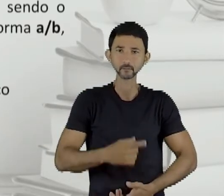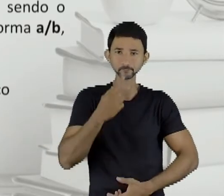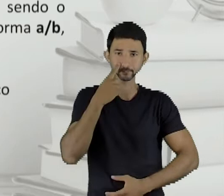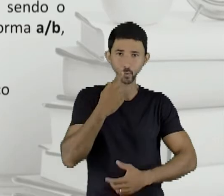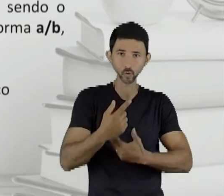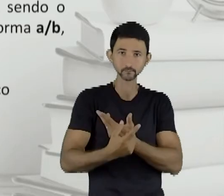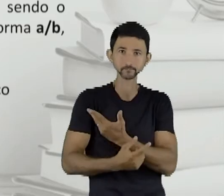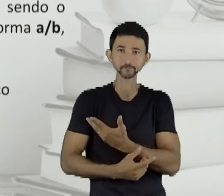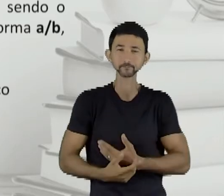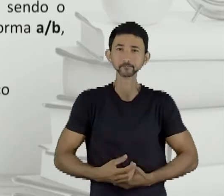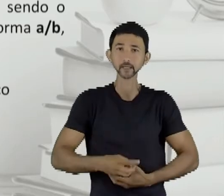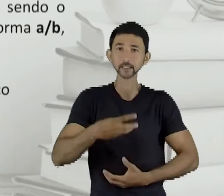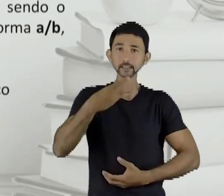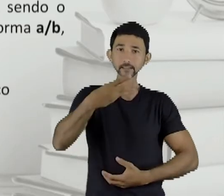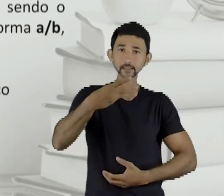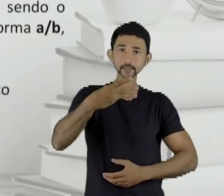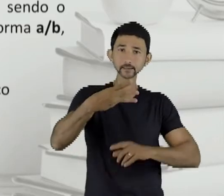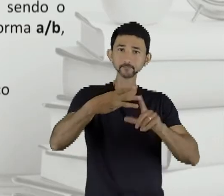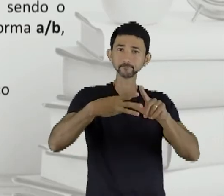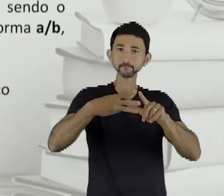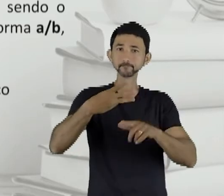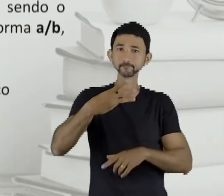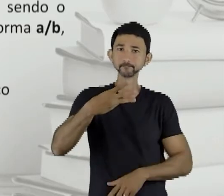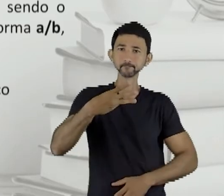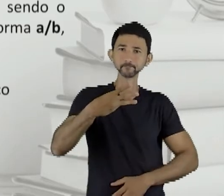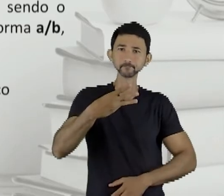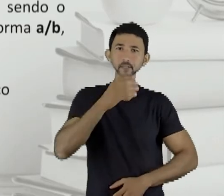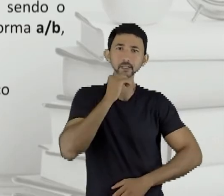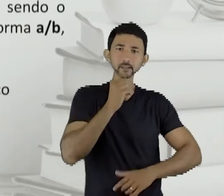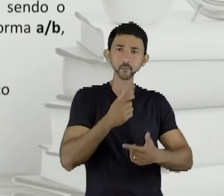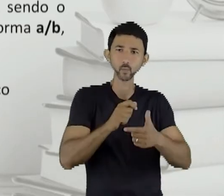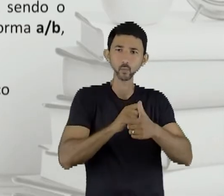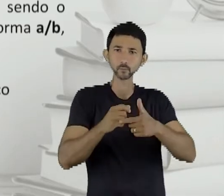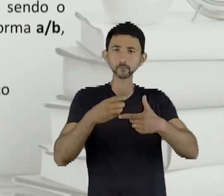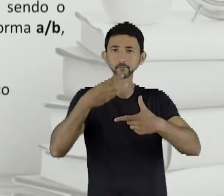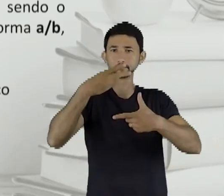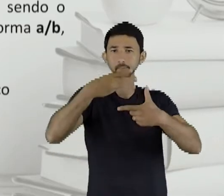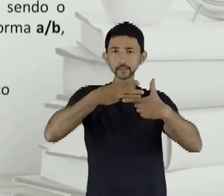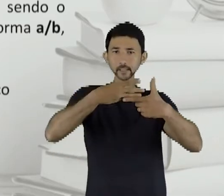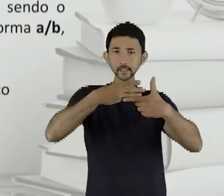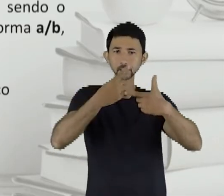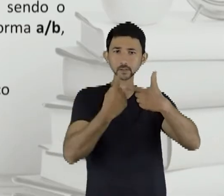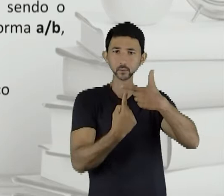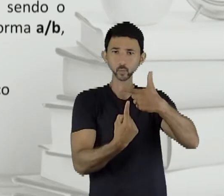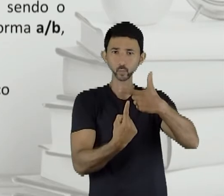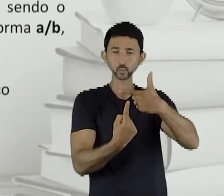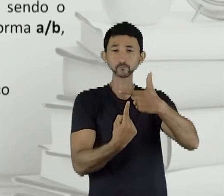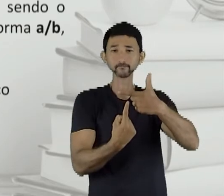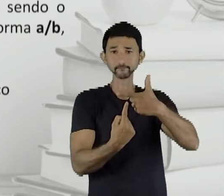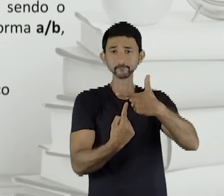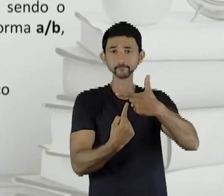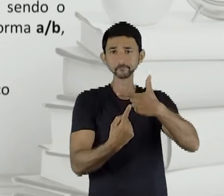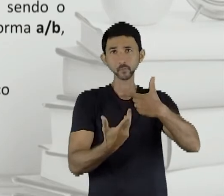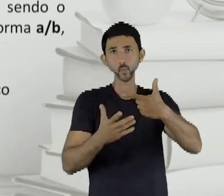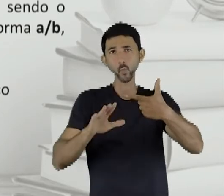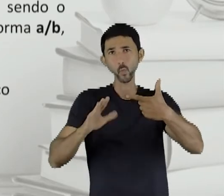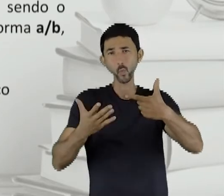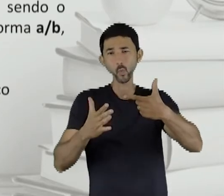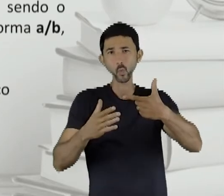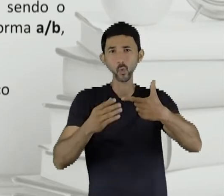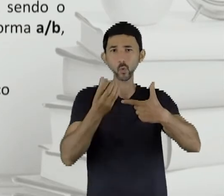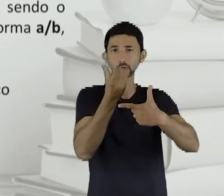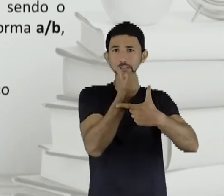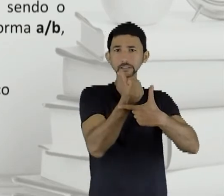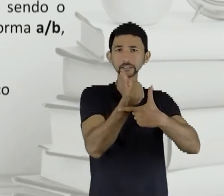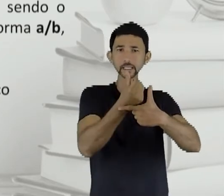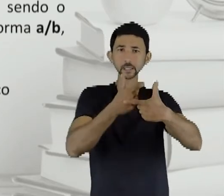observar o 3. O 3, você pode escrever 3 em cima, 1 embaixo. Você pode colocar 6 em